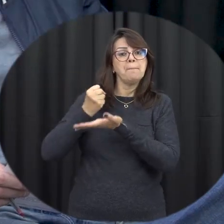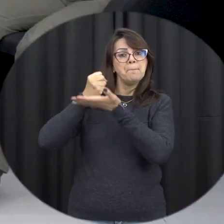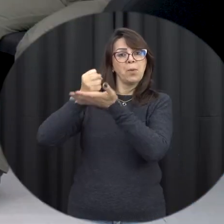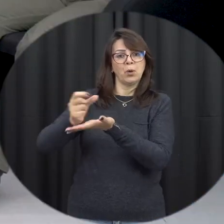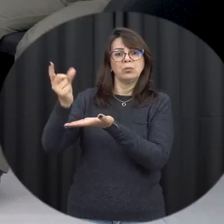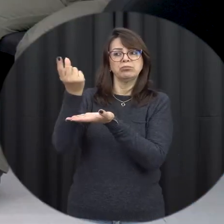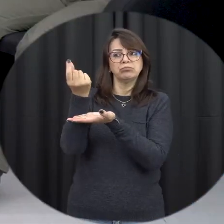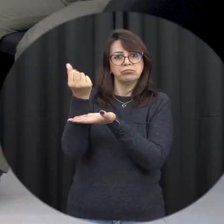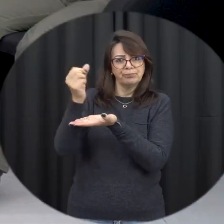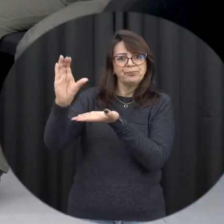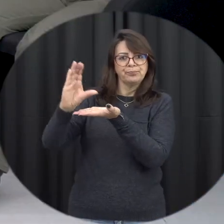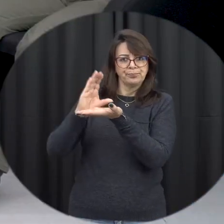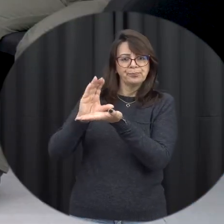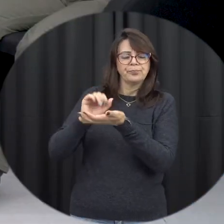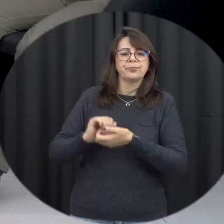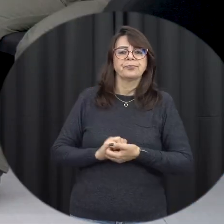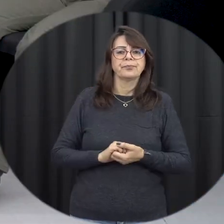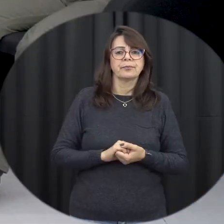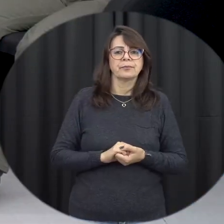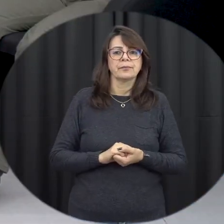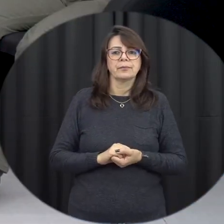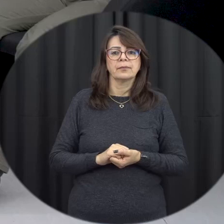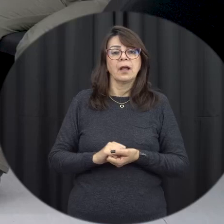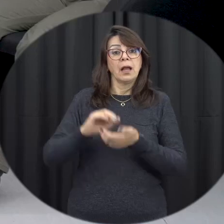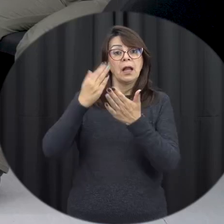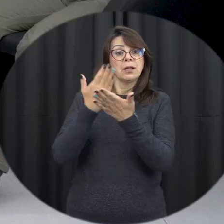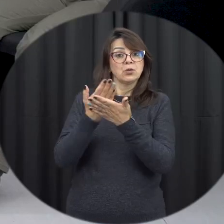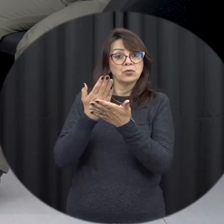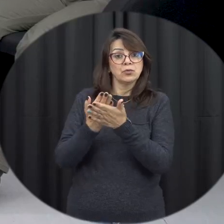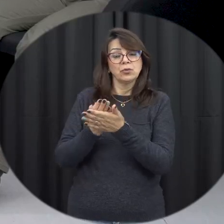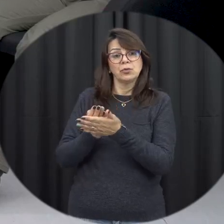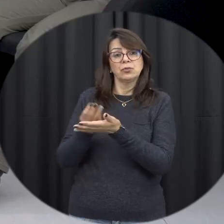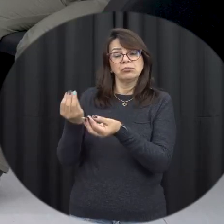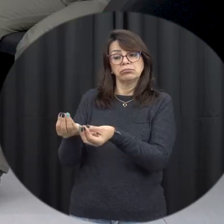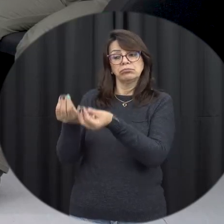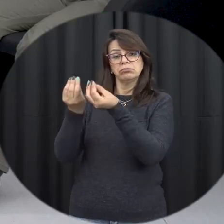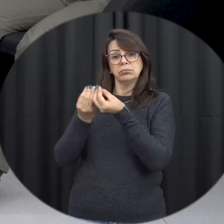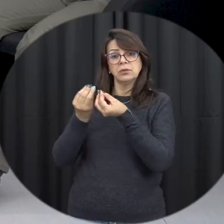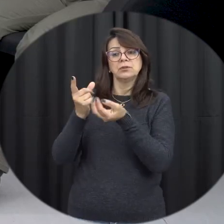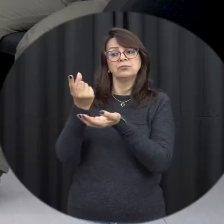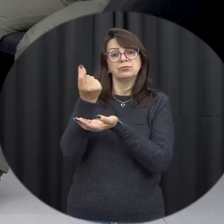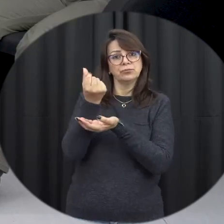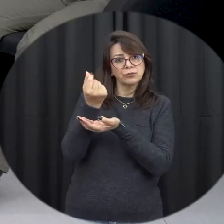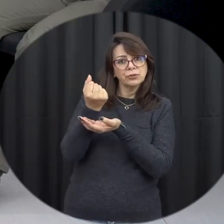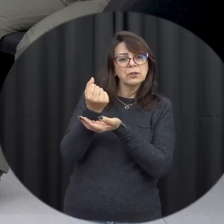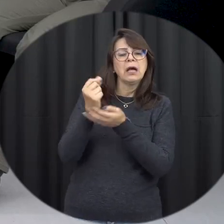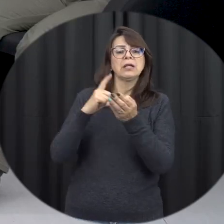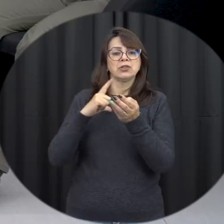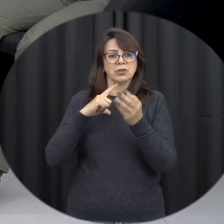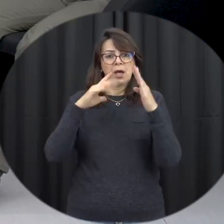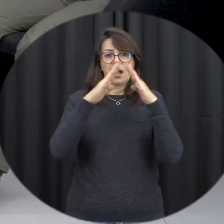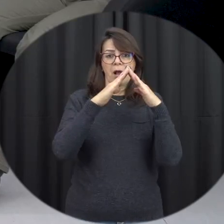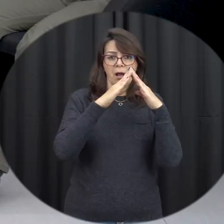né, de bolsa, que era de bolsa de estudo, então tinha um recurso econômico,